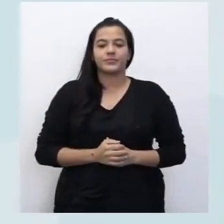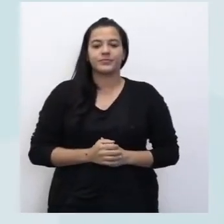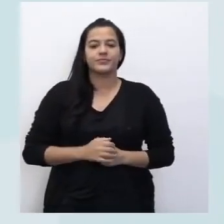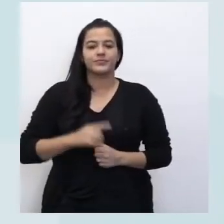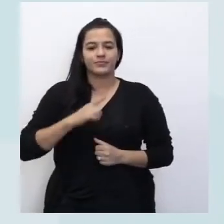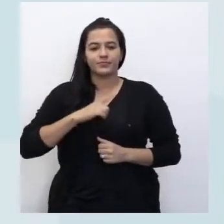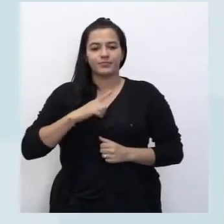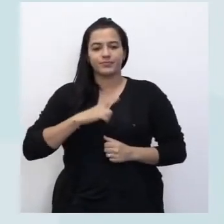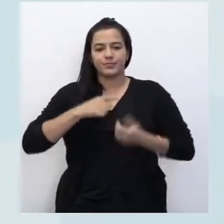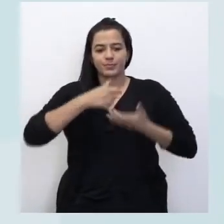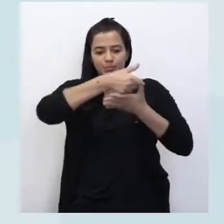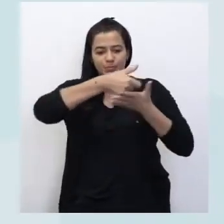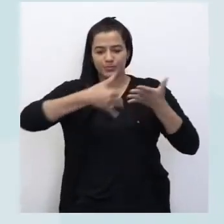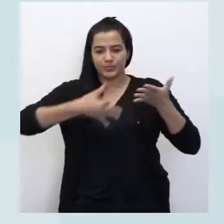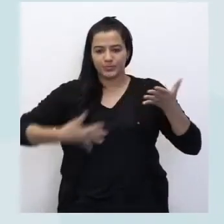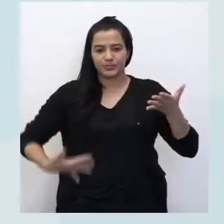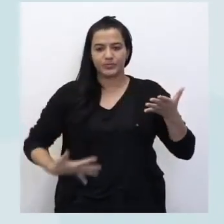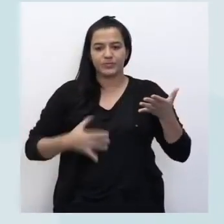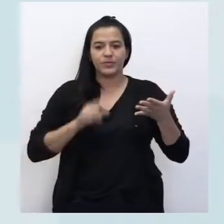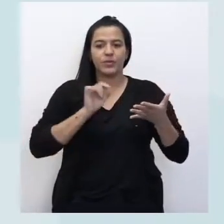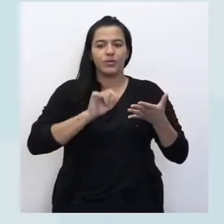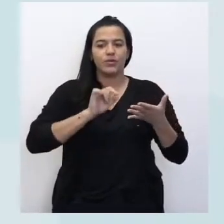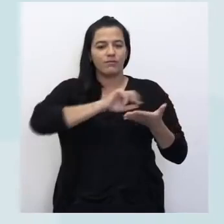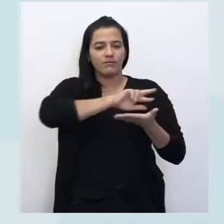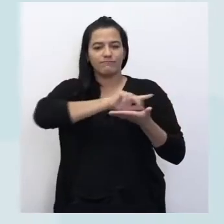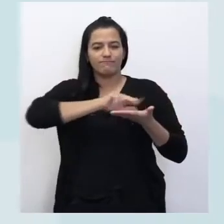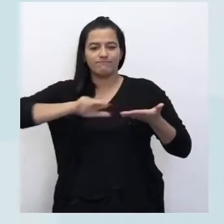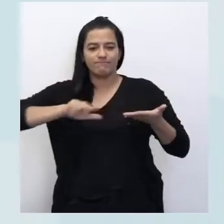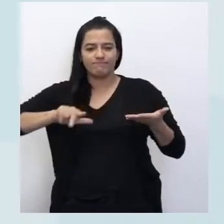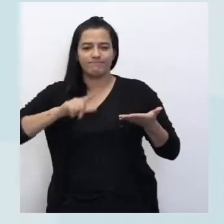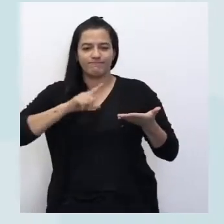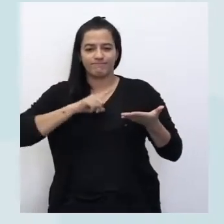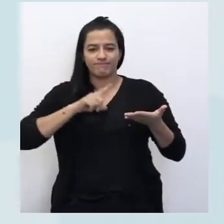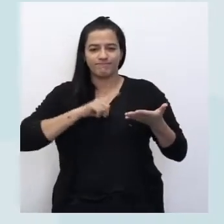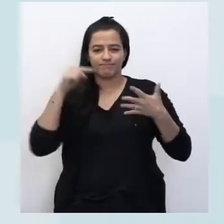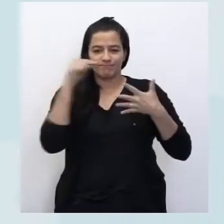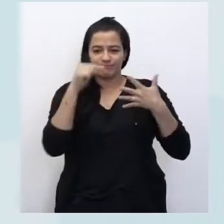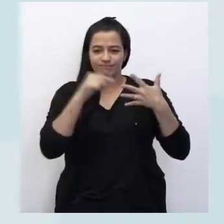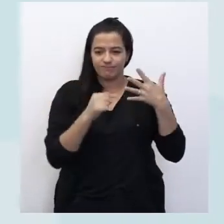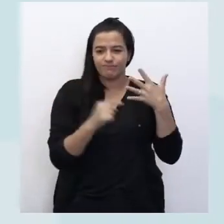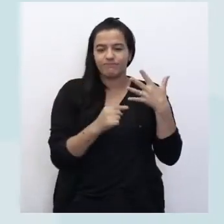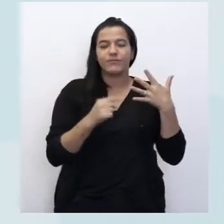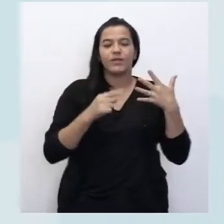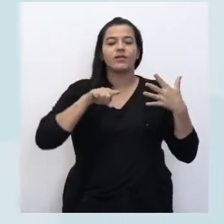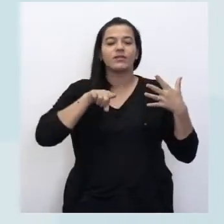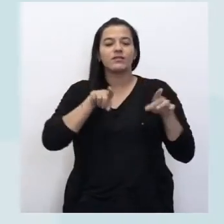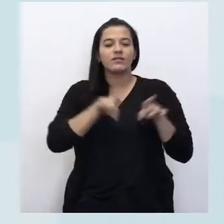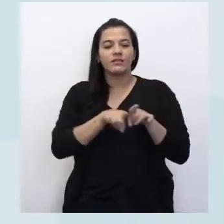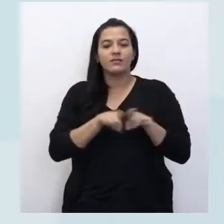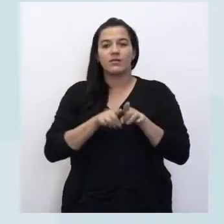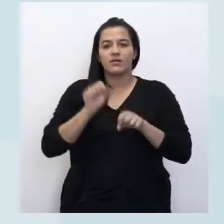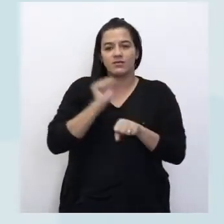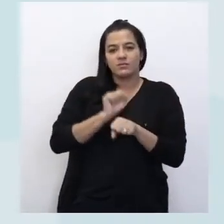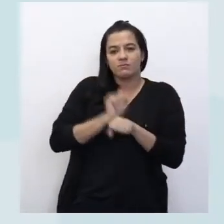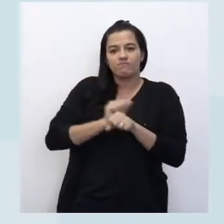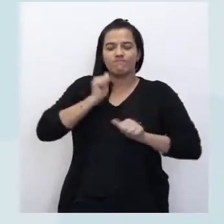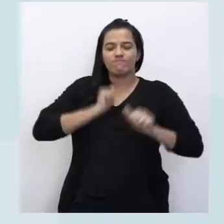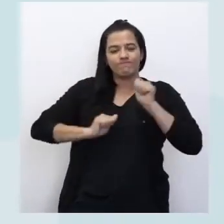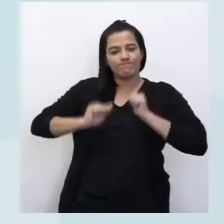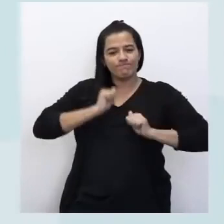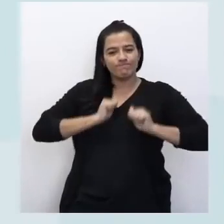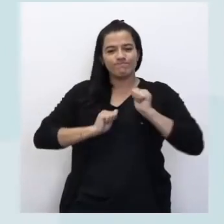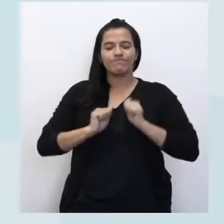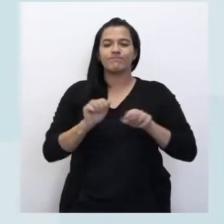muita tendência a se fincar na realidade, a esperança, a capacidade de ter esperança,